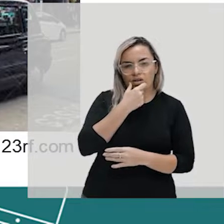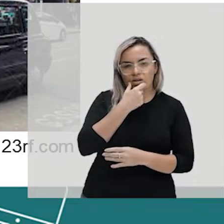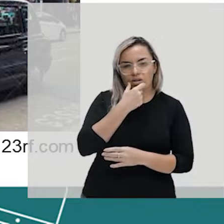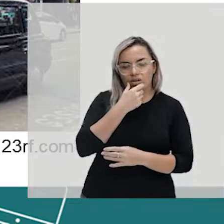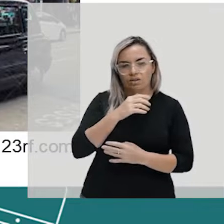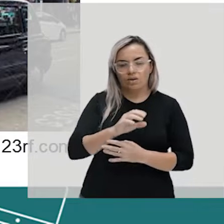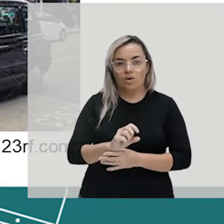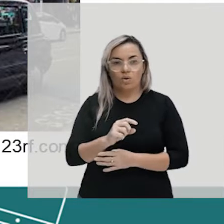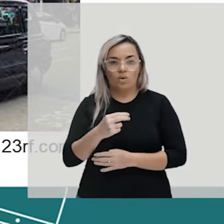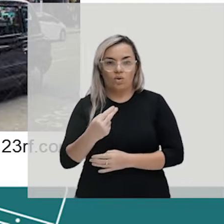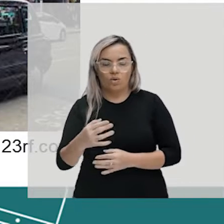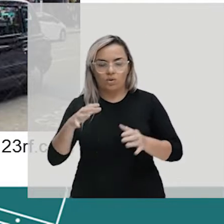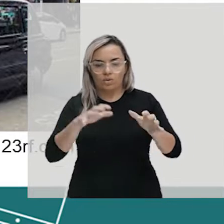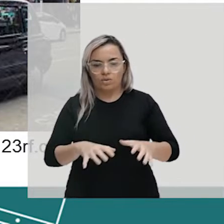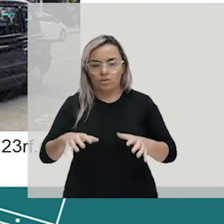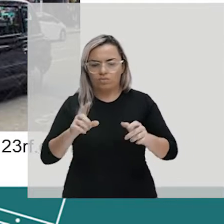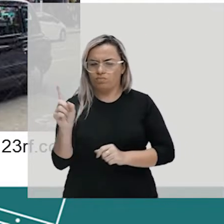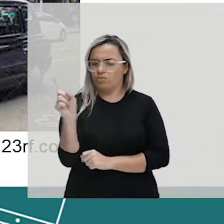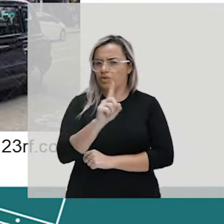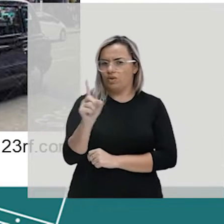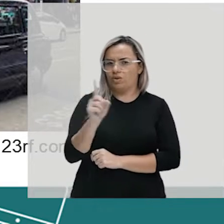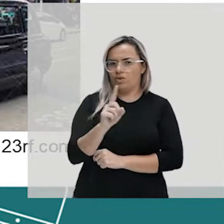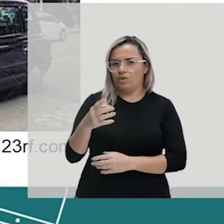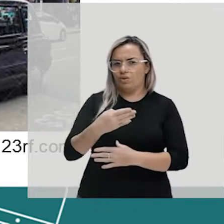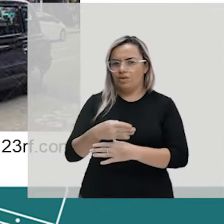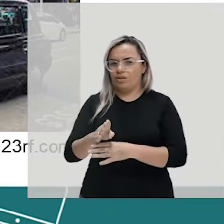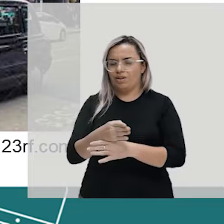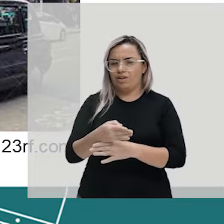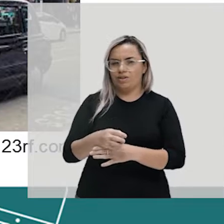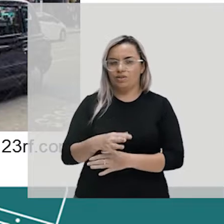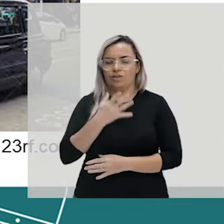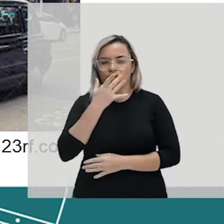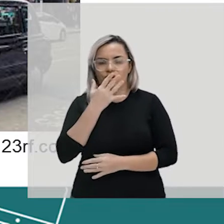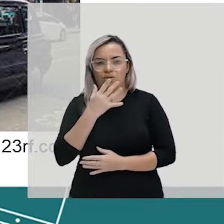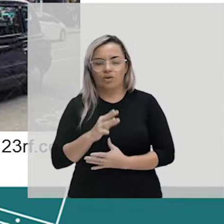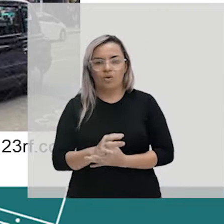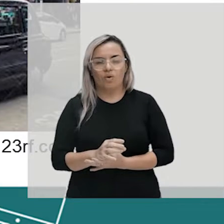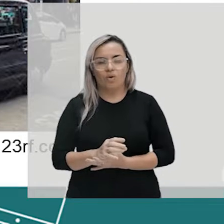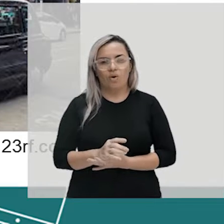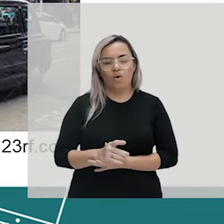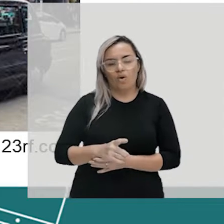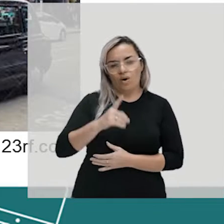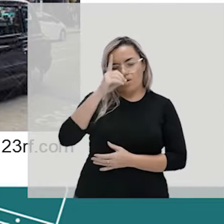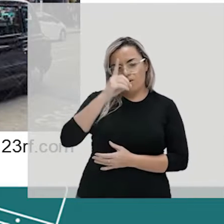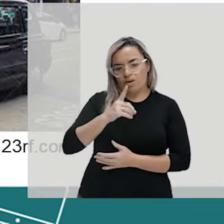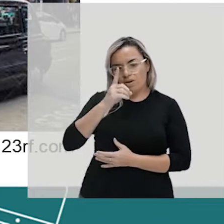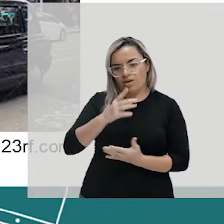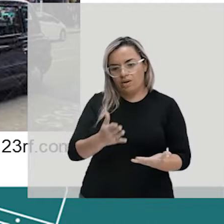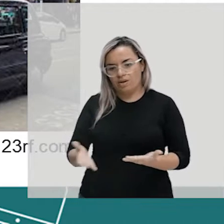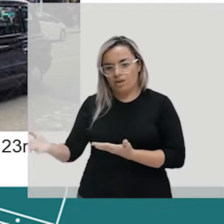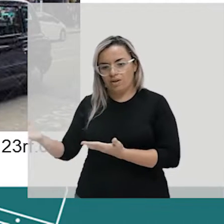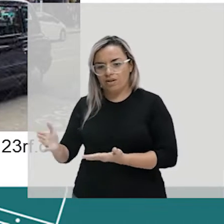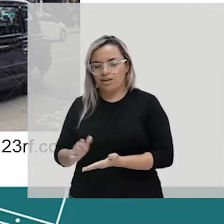Zinho amarelo que a gente costuma ver na televisão ou nos filmes nas séries é esse pretinho aqui tem a questão